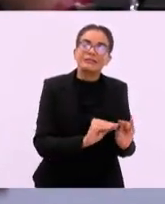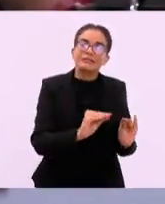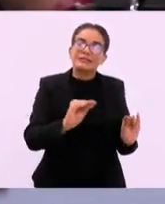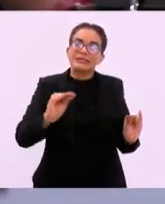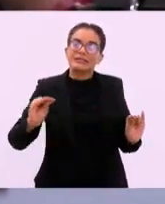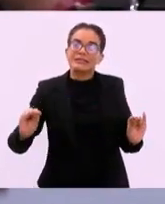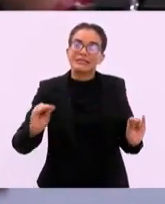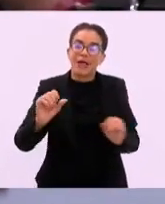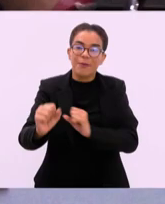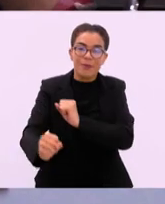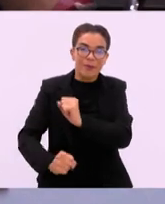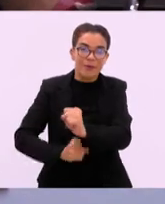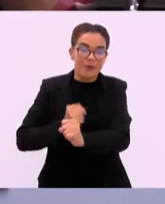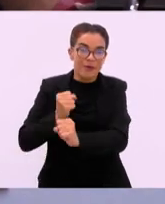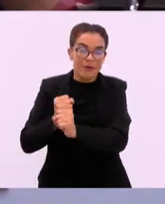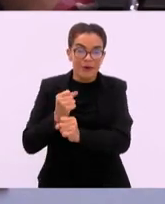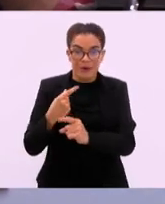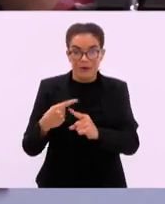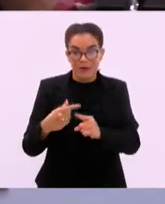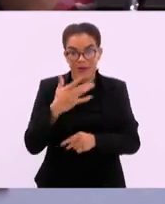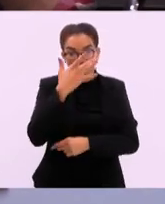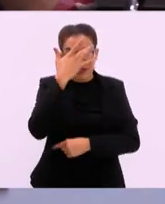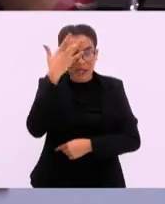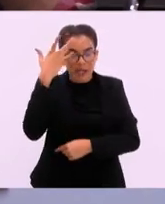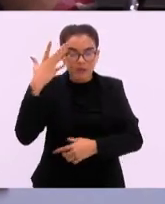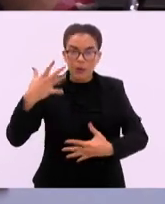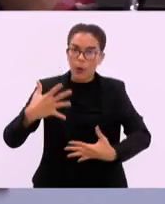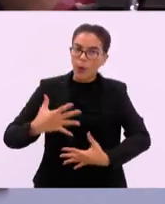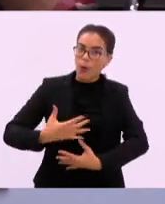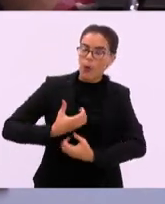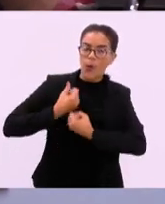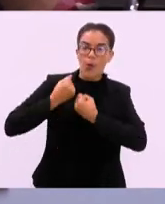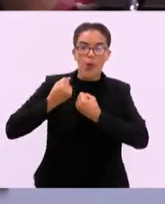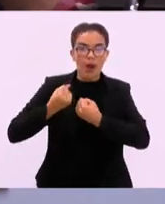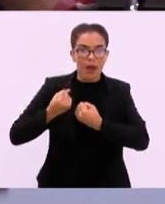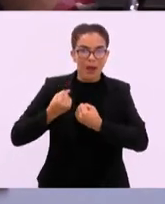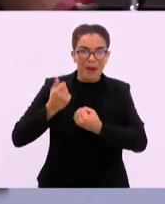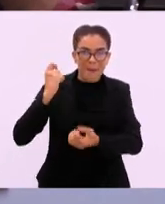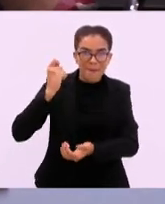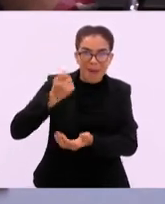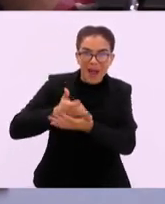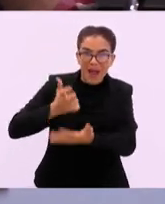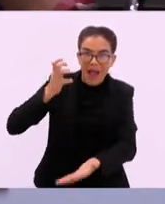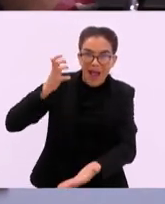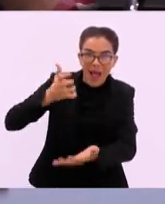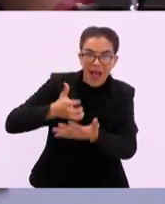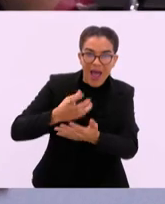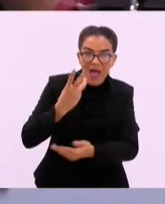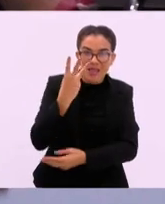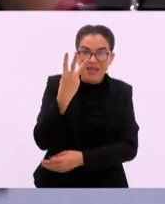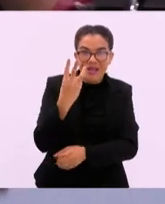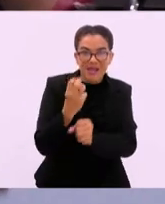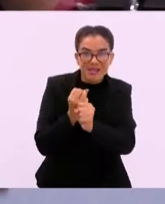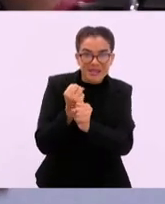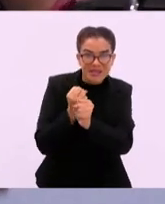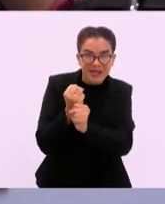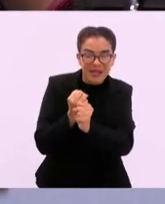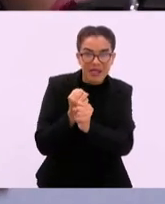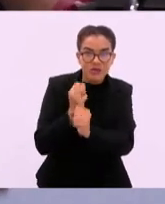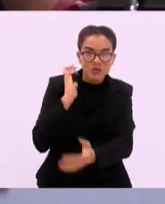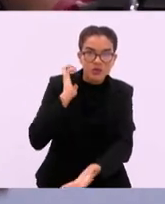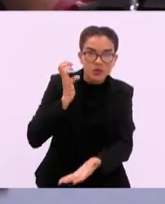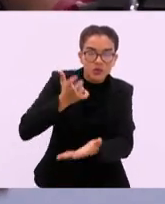vem, porque... As pessoas foram pegas todas de surpresa. Então, esse é um tema relevante.